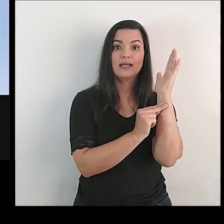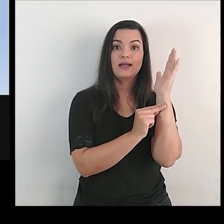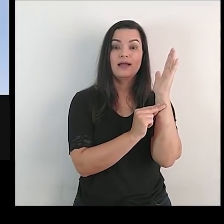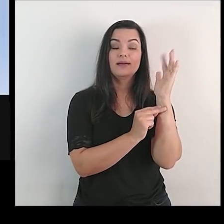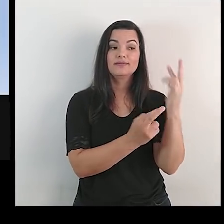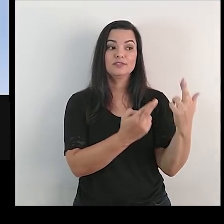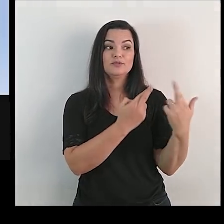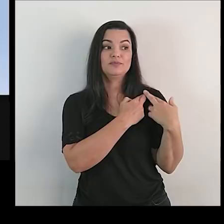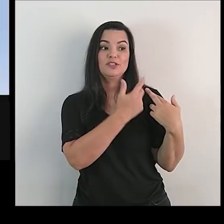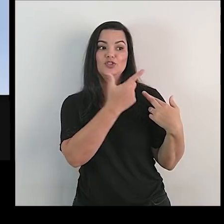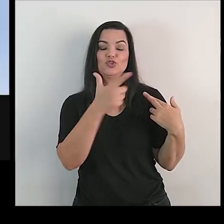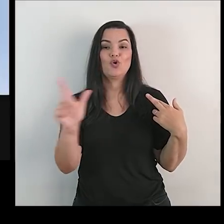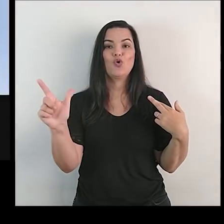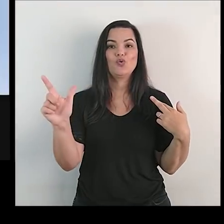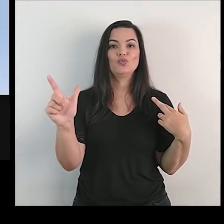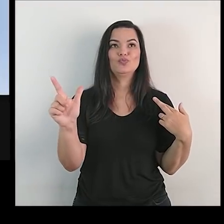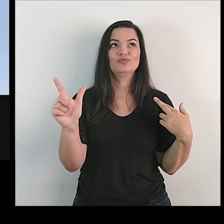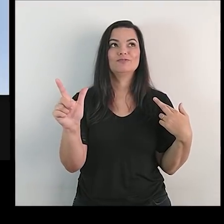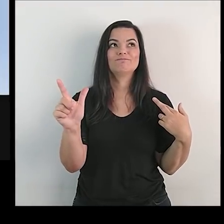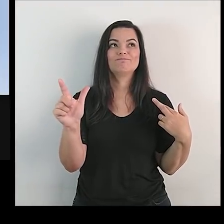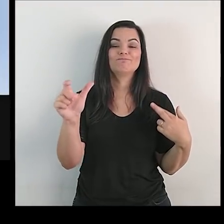papel extremamente negativo